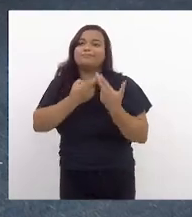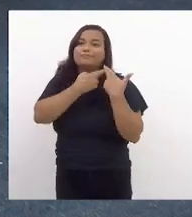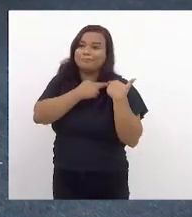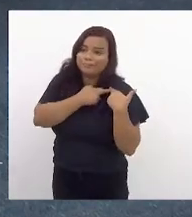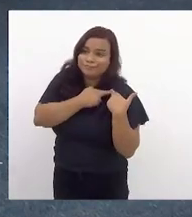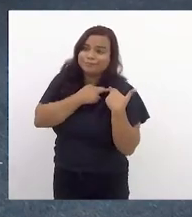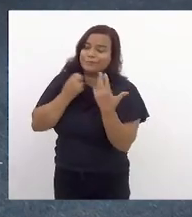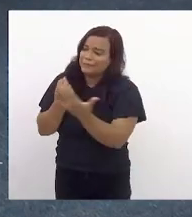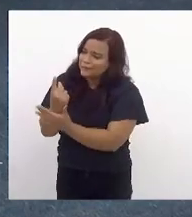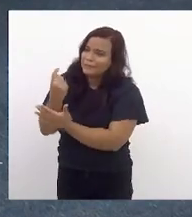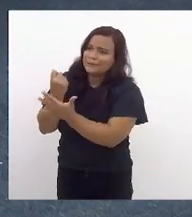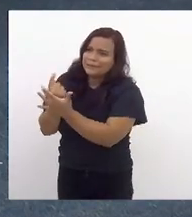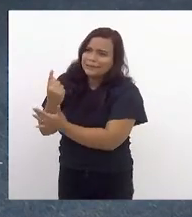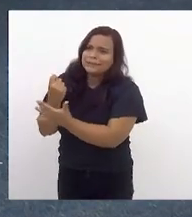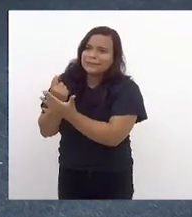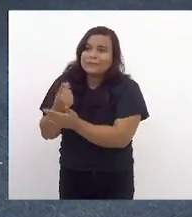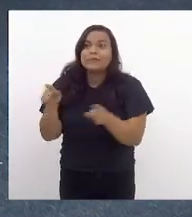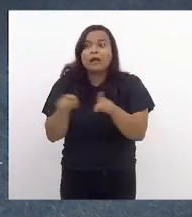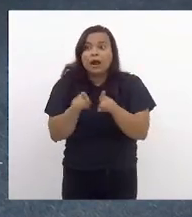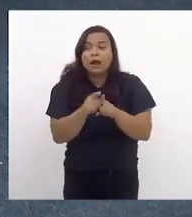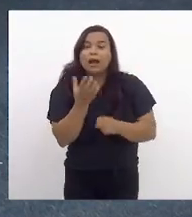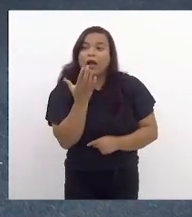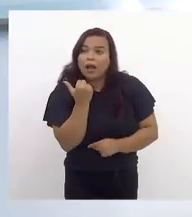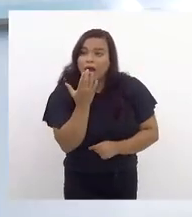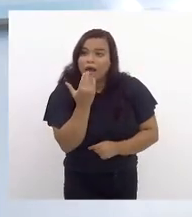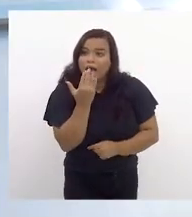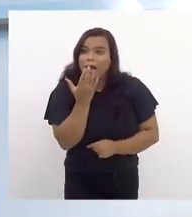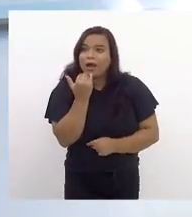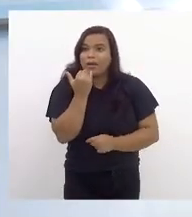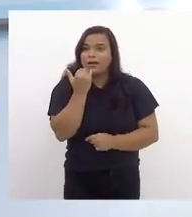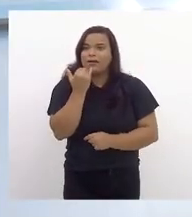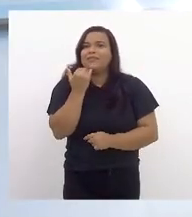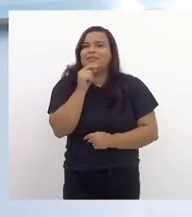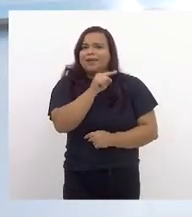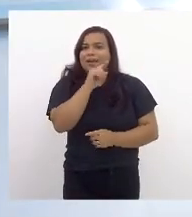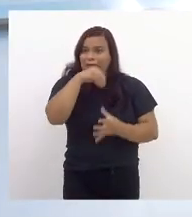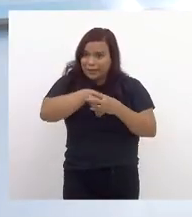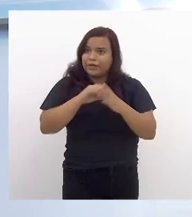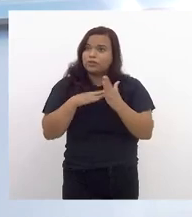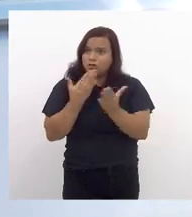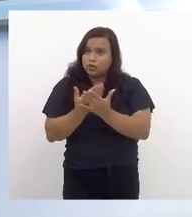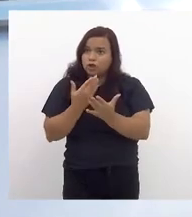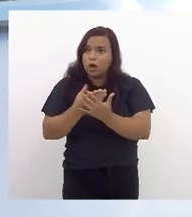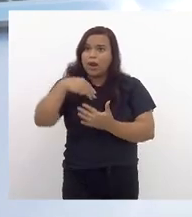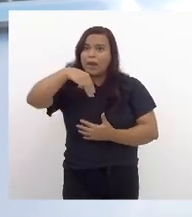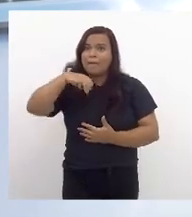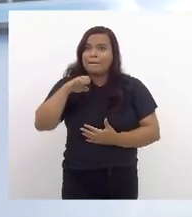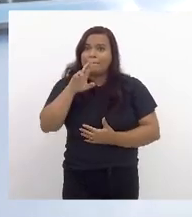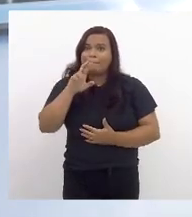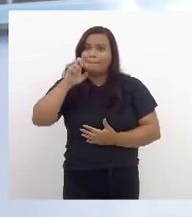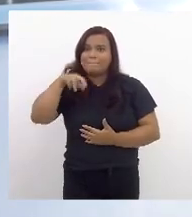despesas. Os alimentos, inclusive, senhor presidente, para a merenda escolar, estão sendo